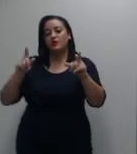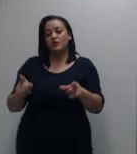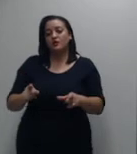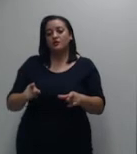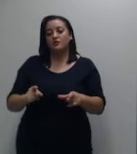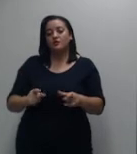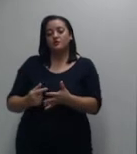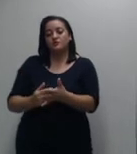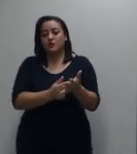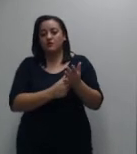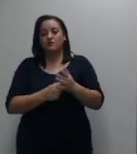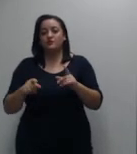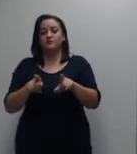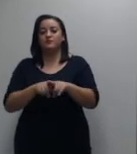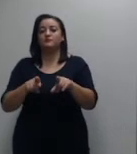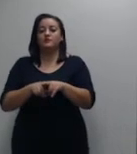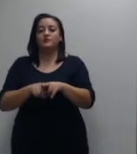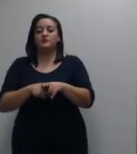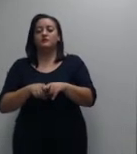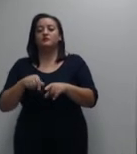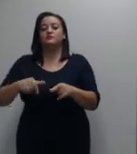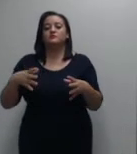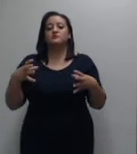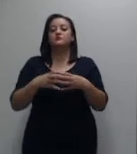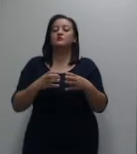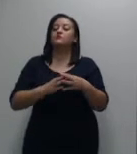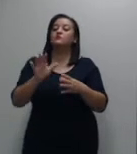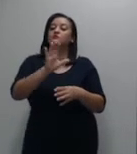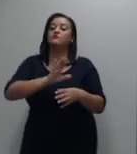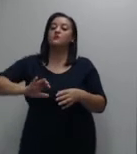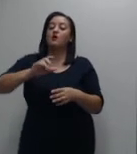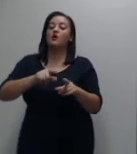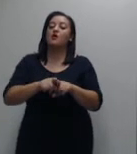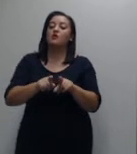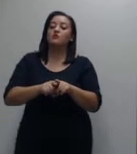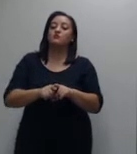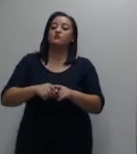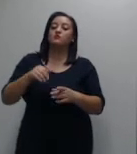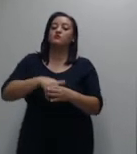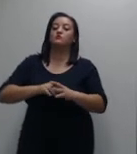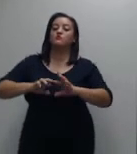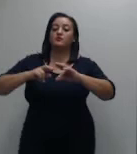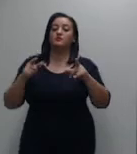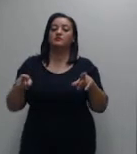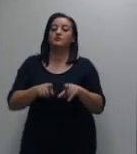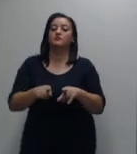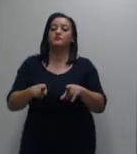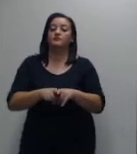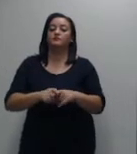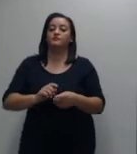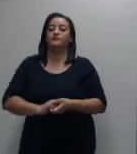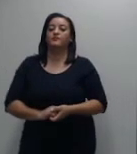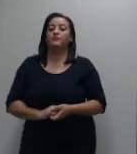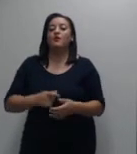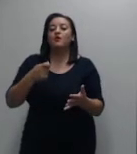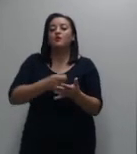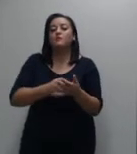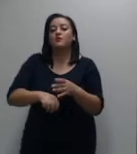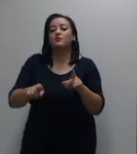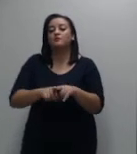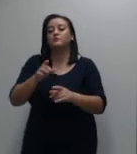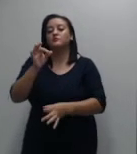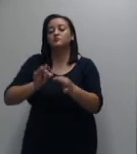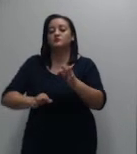acórdão interno desta corte no âmbito de uma mesma controvérsia processual o cumprimento provisório de um lugar